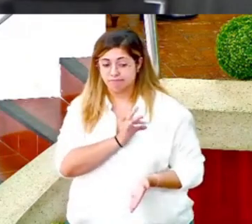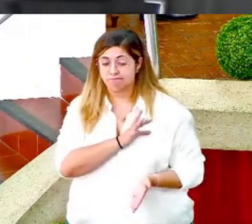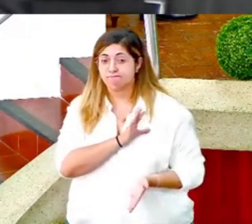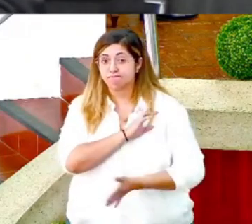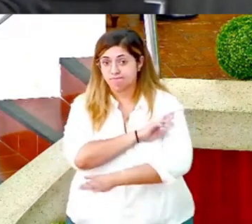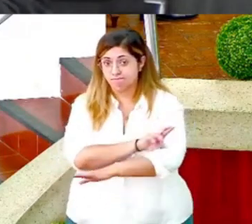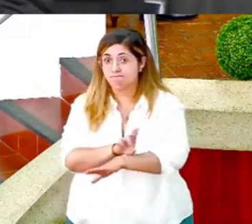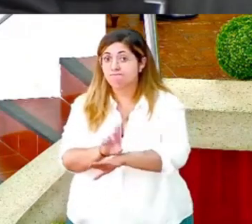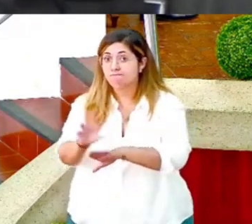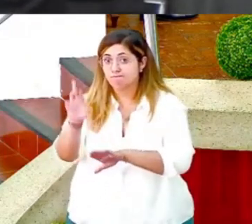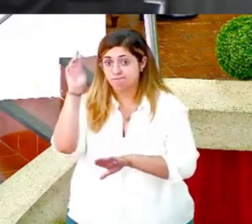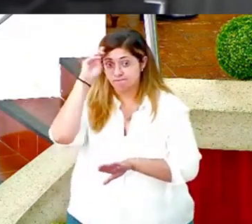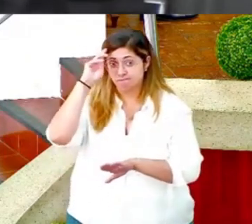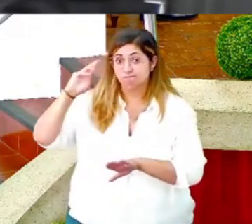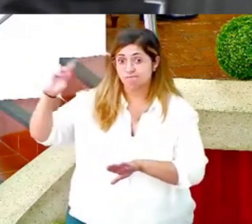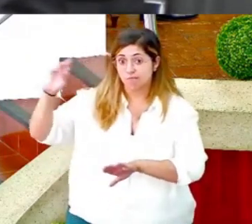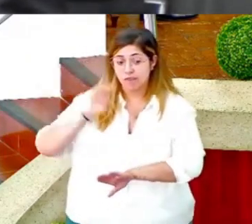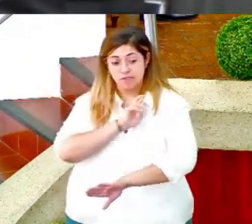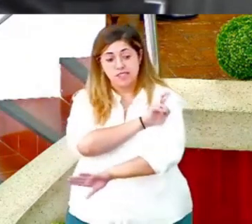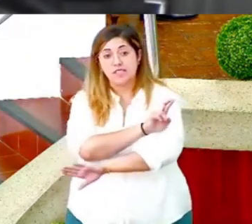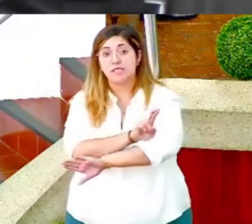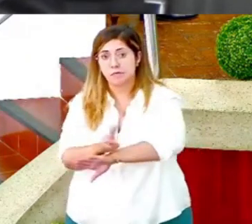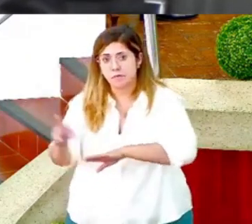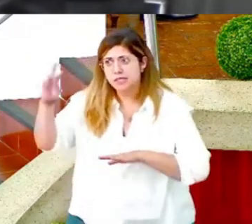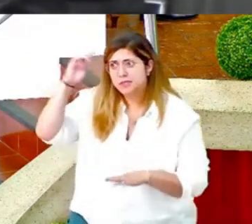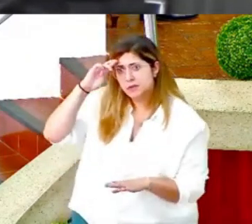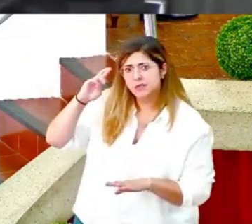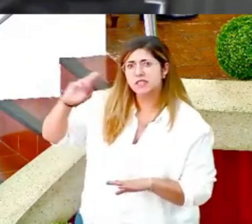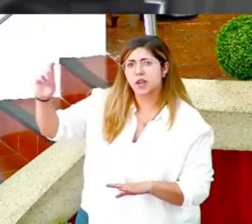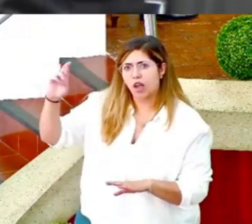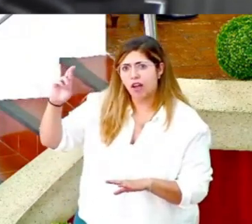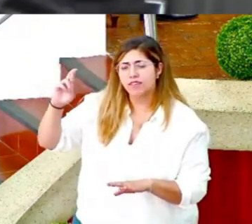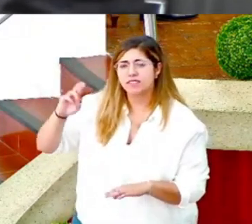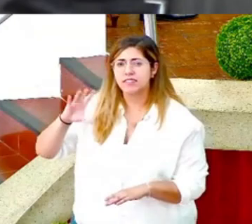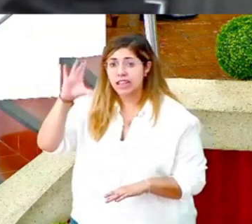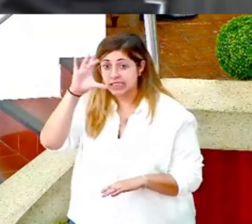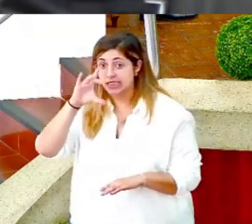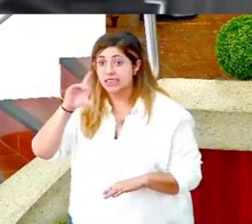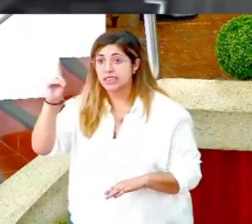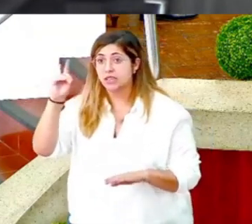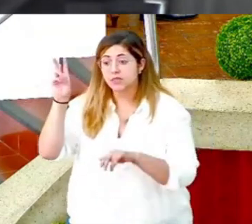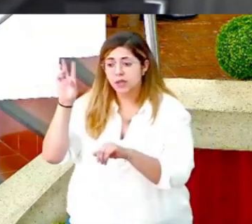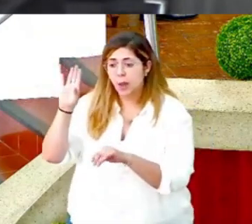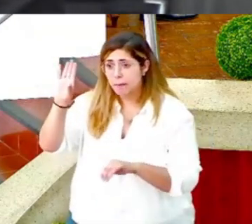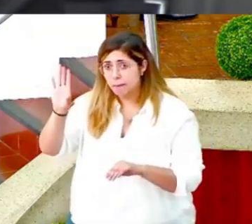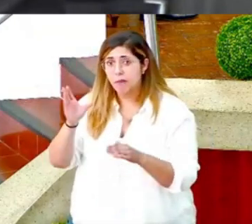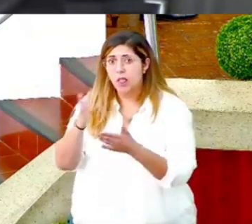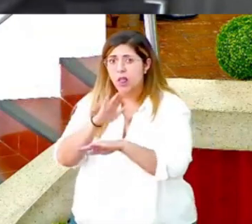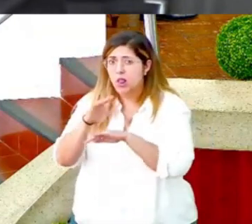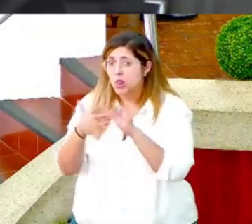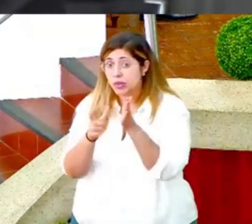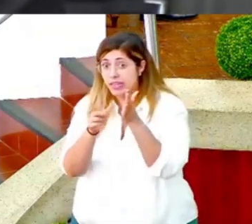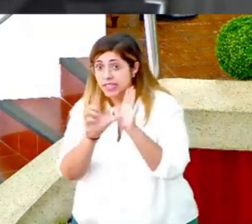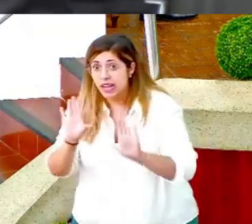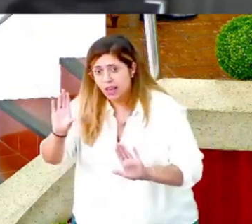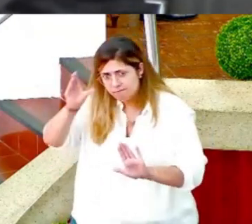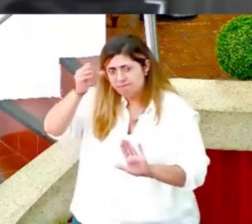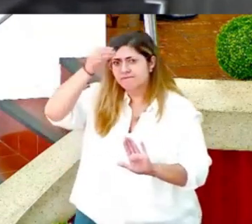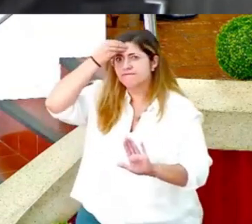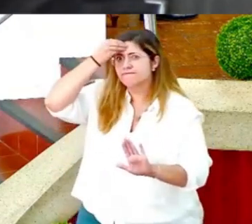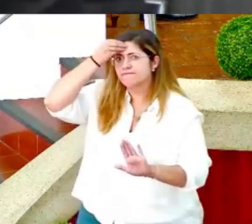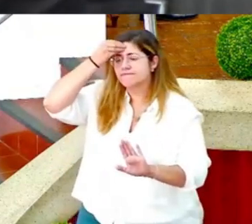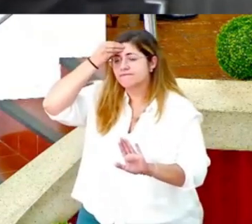lá no livro. Para que temas ao Senhor teu Deus e guarde todos os seus estatutos